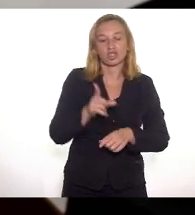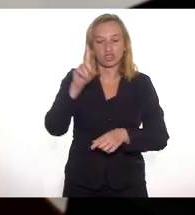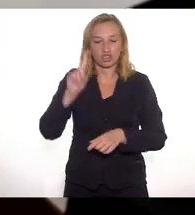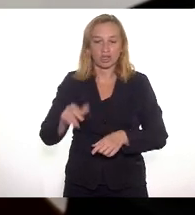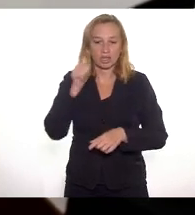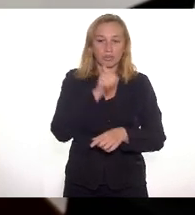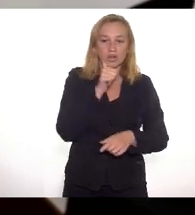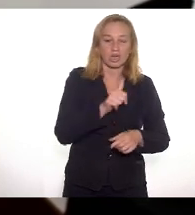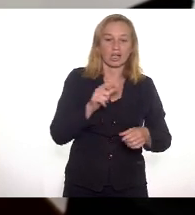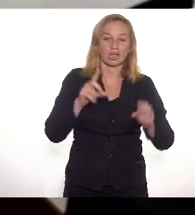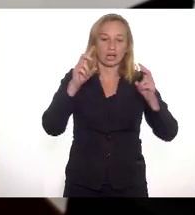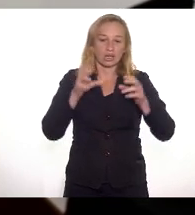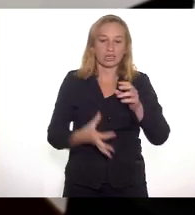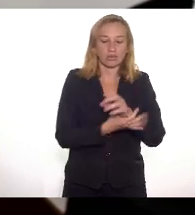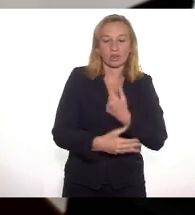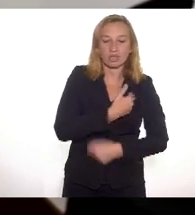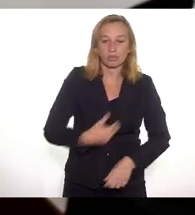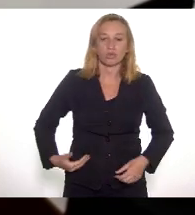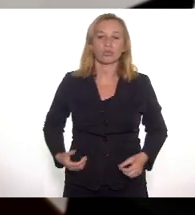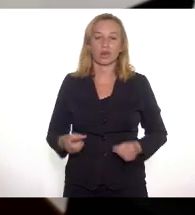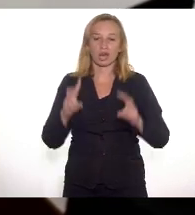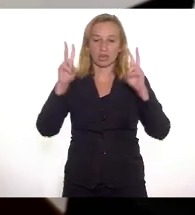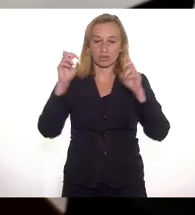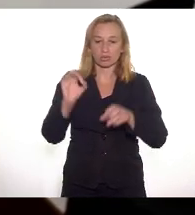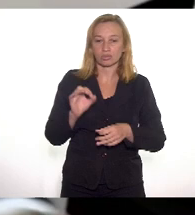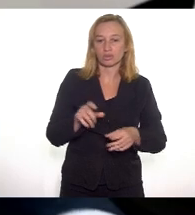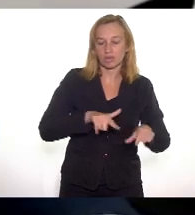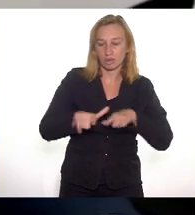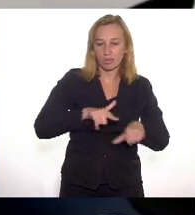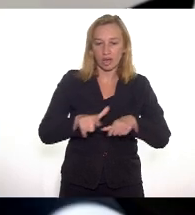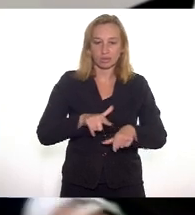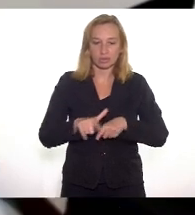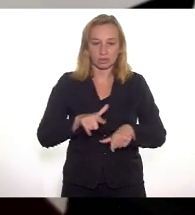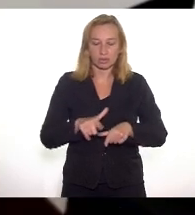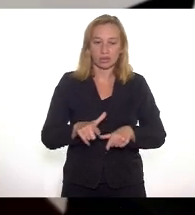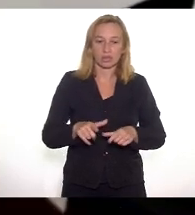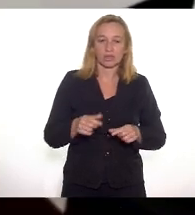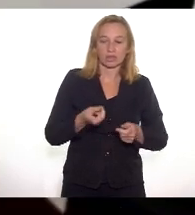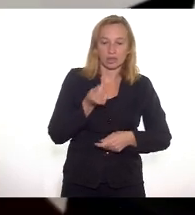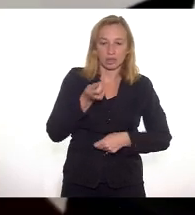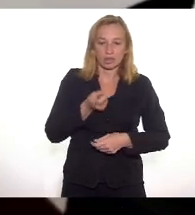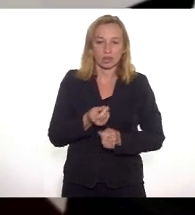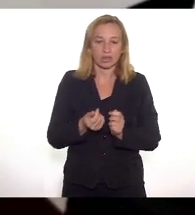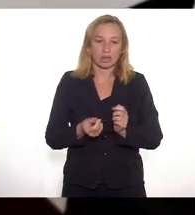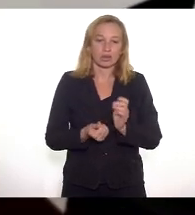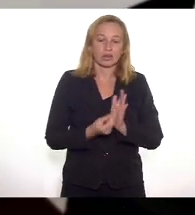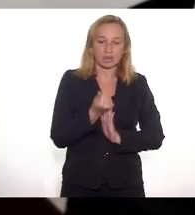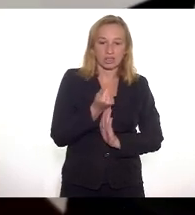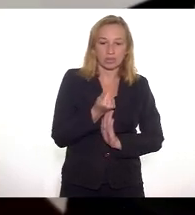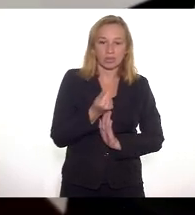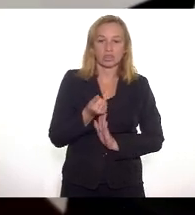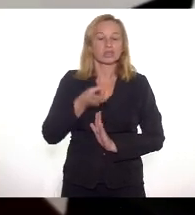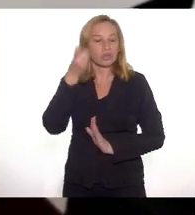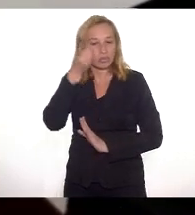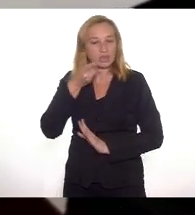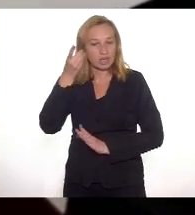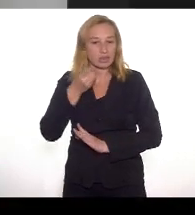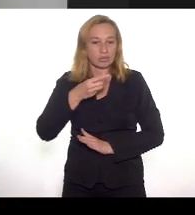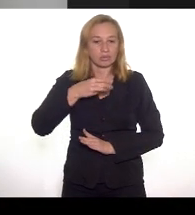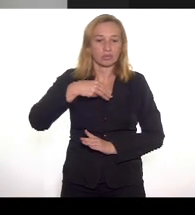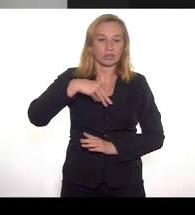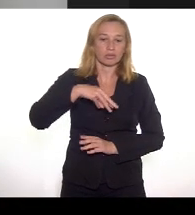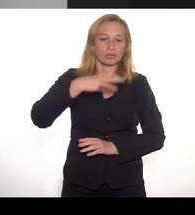Segurança Pública, Assunto de Polícia de Trabalho e de Orçamento. Permite parecer pela Comissão de Constituição e Justiça, deputado Márcio